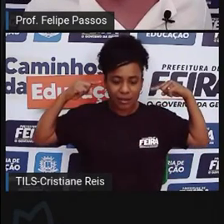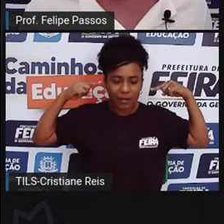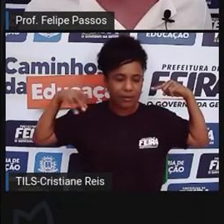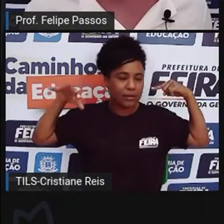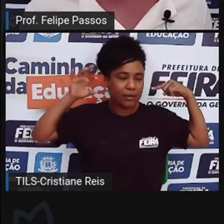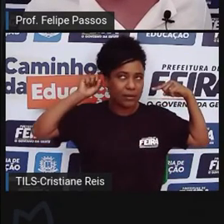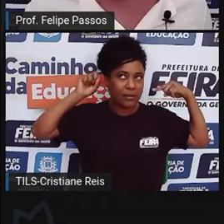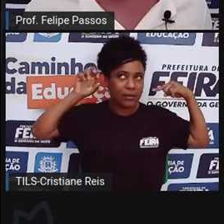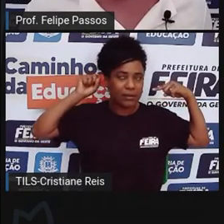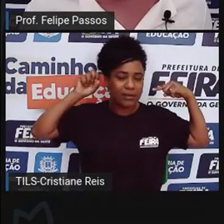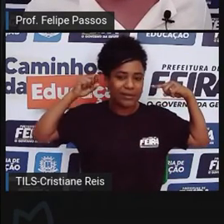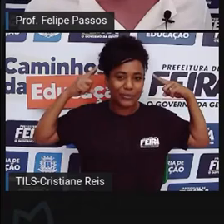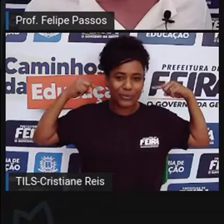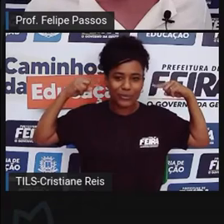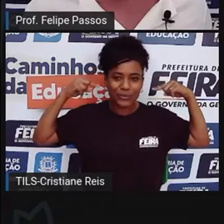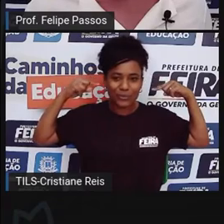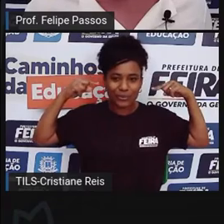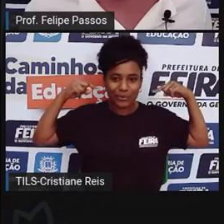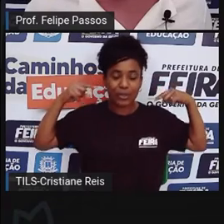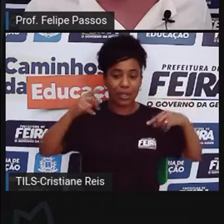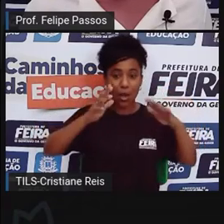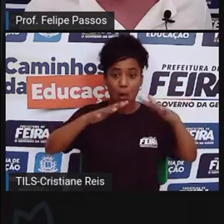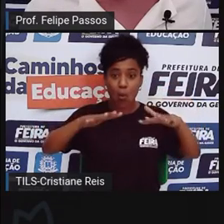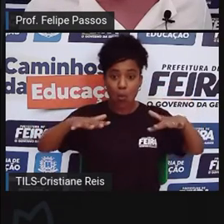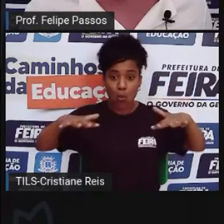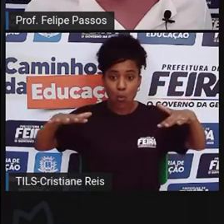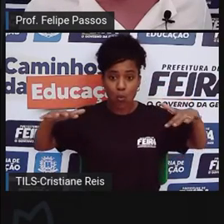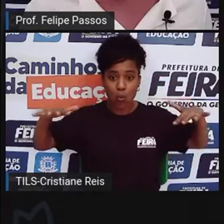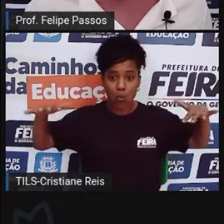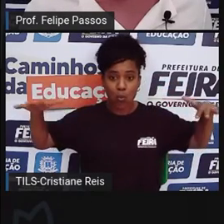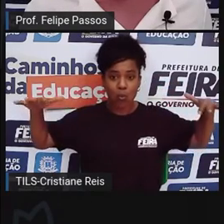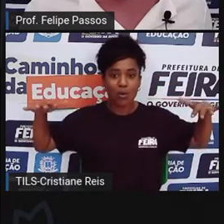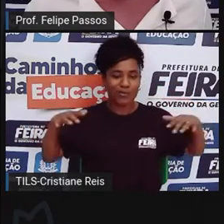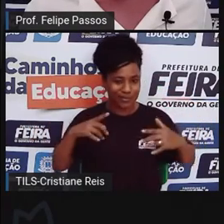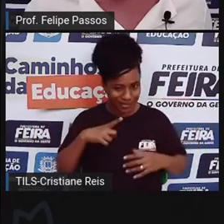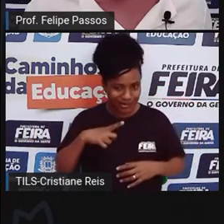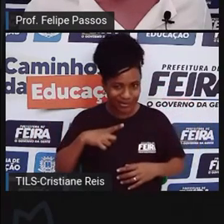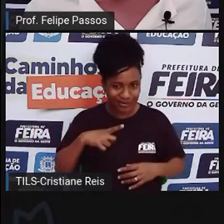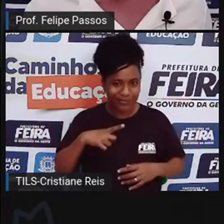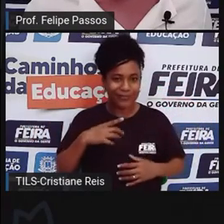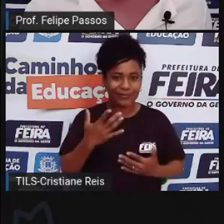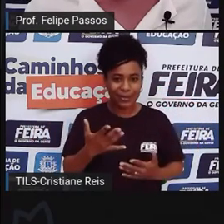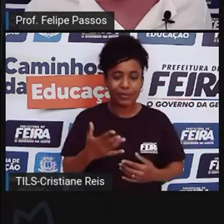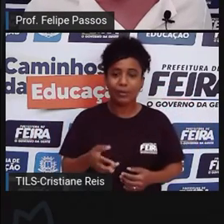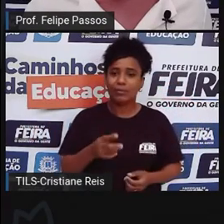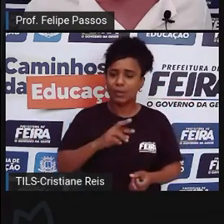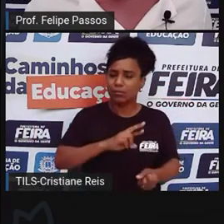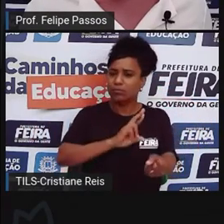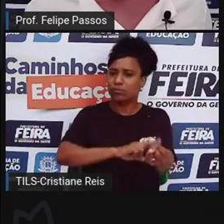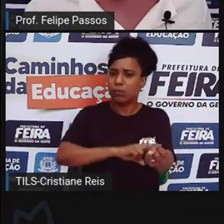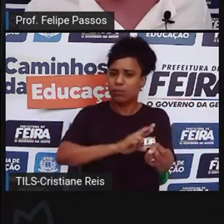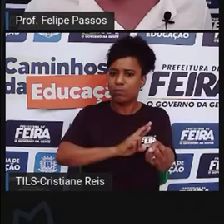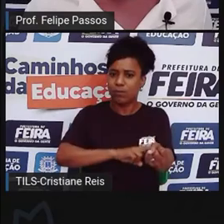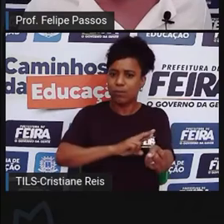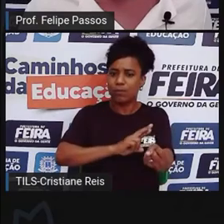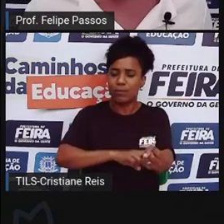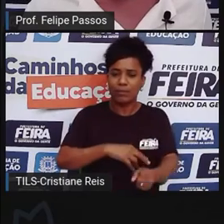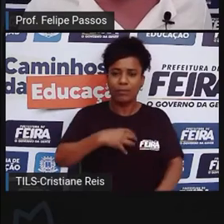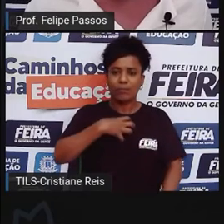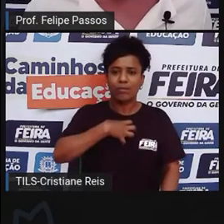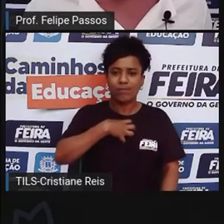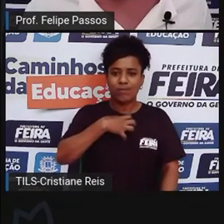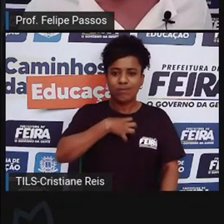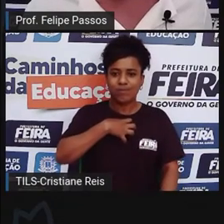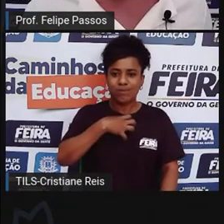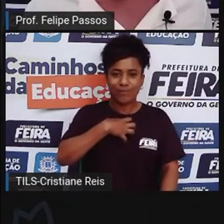faz todo... Engraçado que o nosso ouvido, o som até chegar ao nosso cérebro, a vibração até ser decodificada pelo nosso cérebro, passa por um